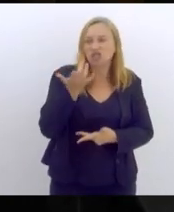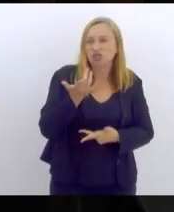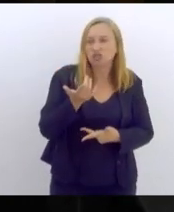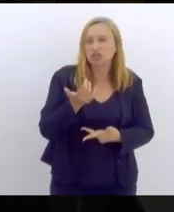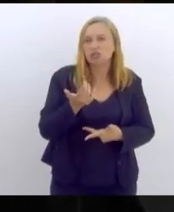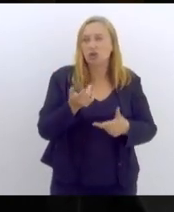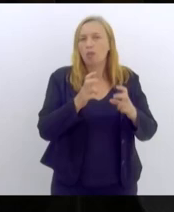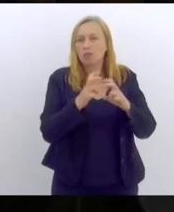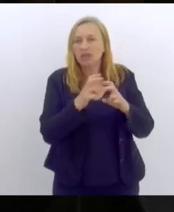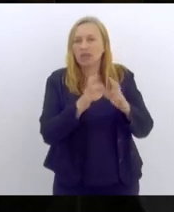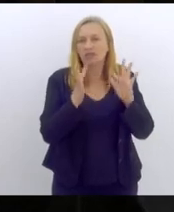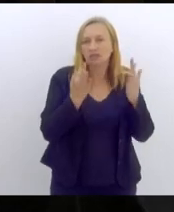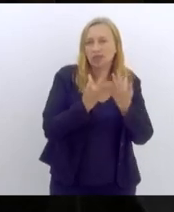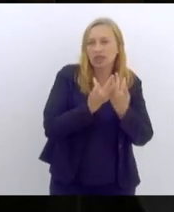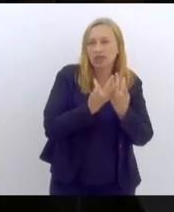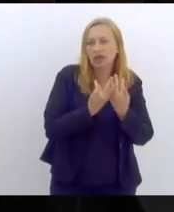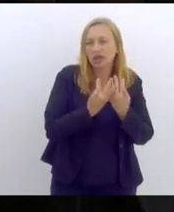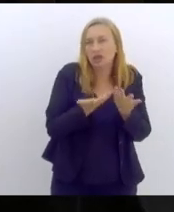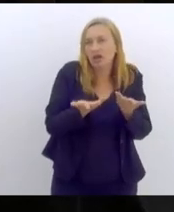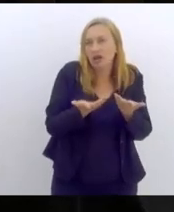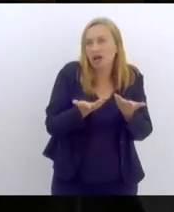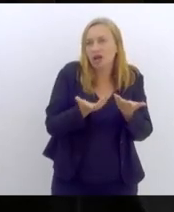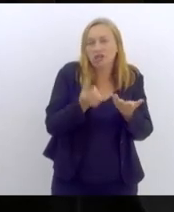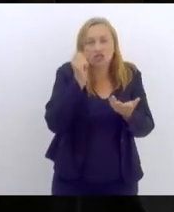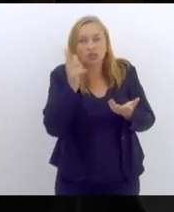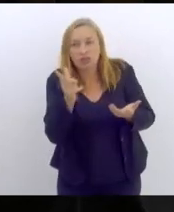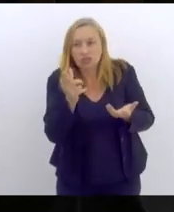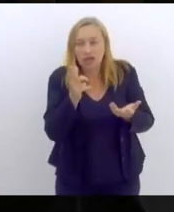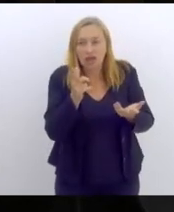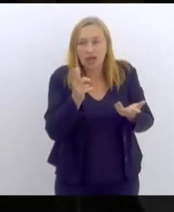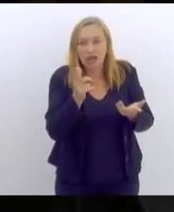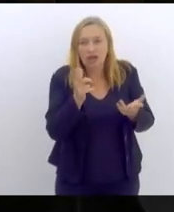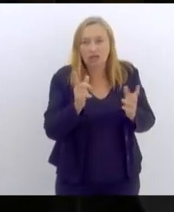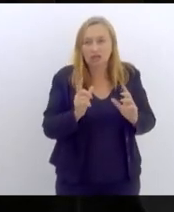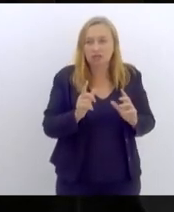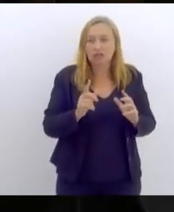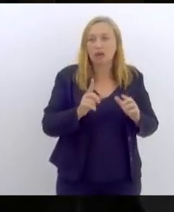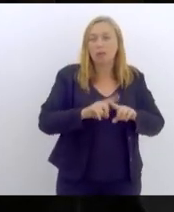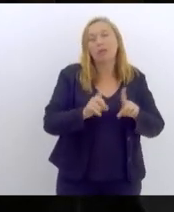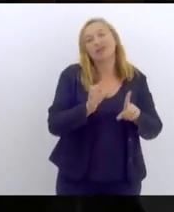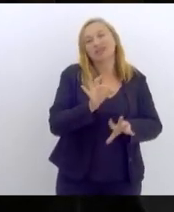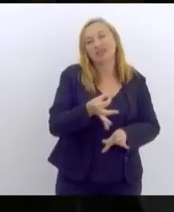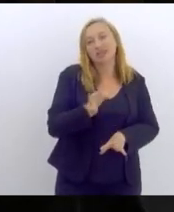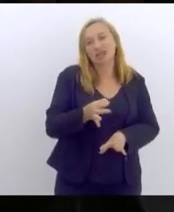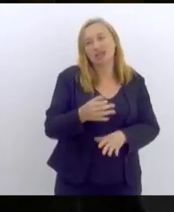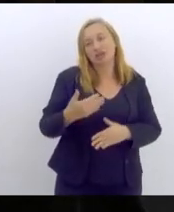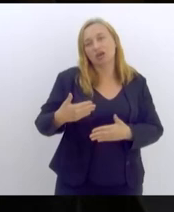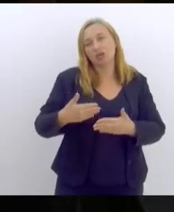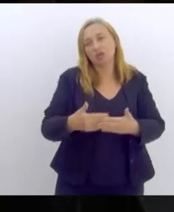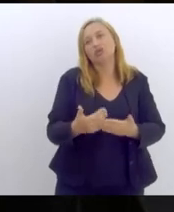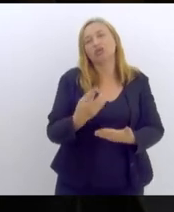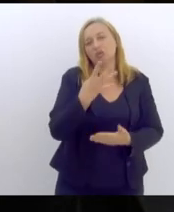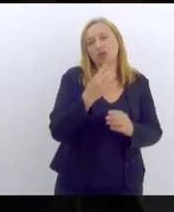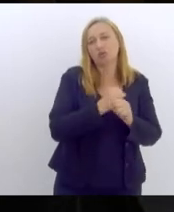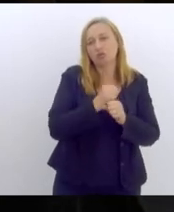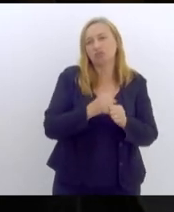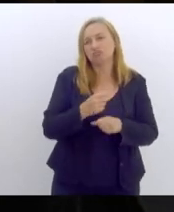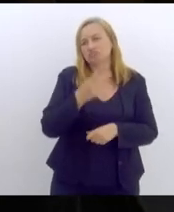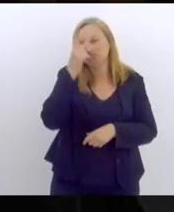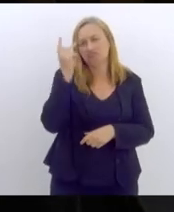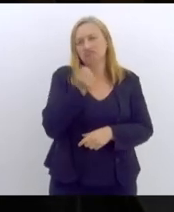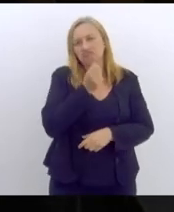por uma briga familiar que me fez, talvez, acordar e me expor dessa maneira, mas pode ter certeza que, ao longo desses 4 anos, nenhuma